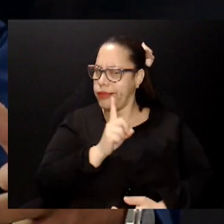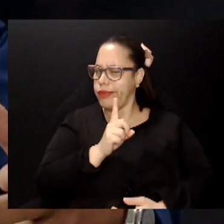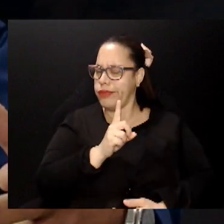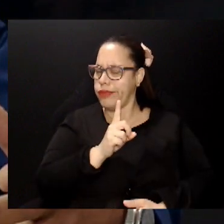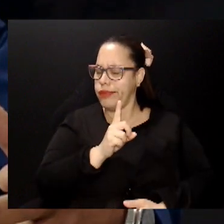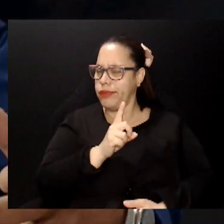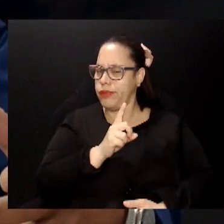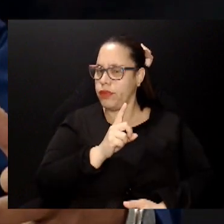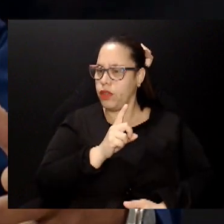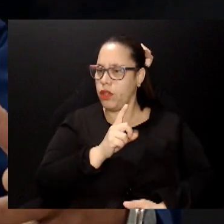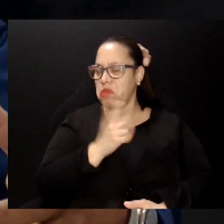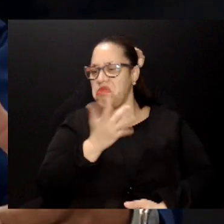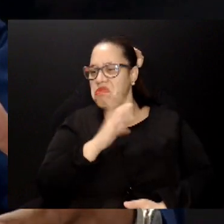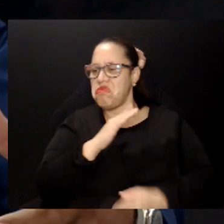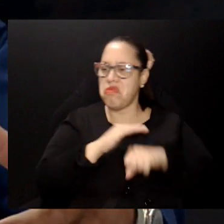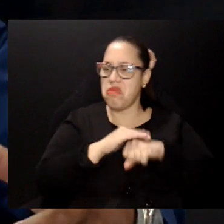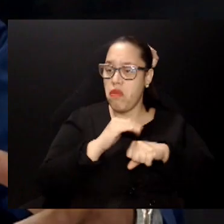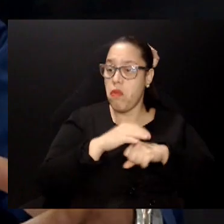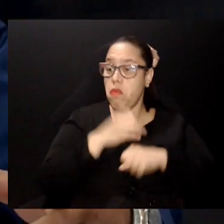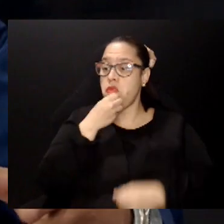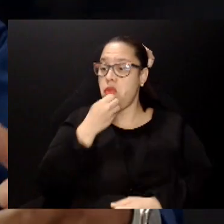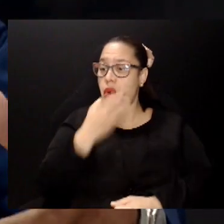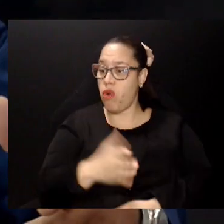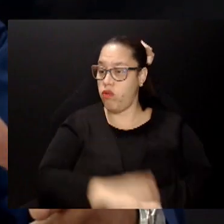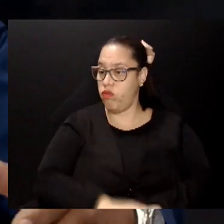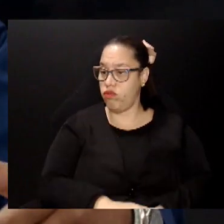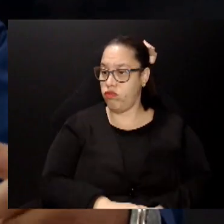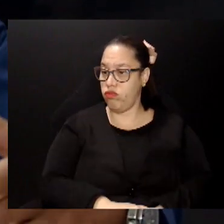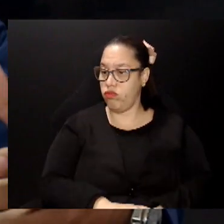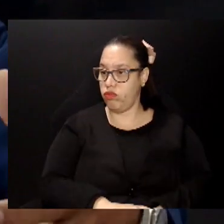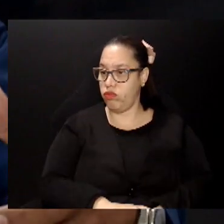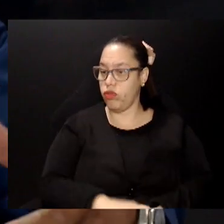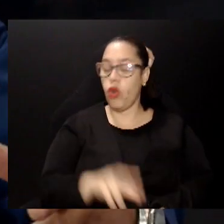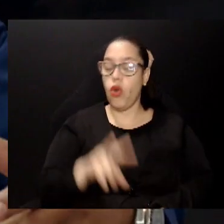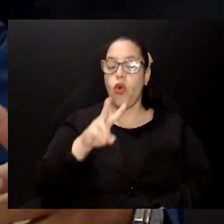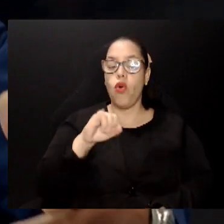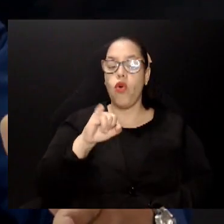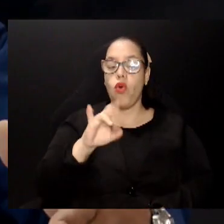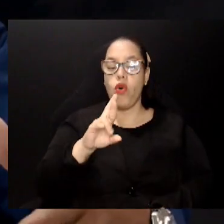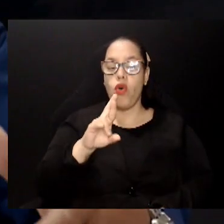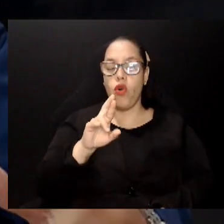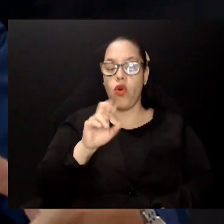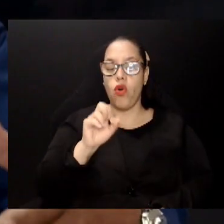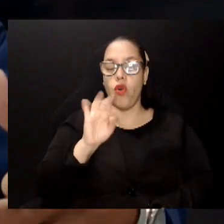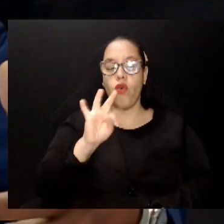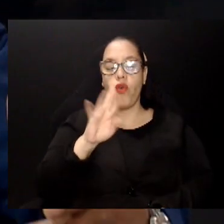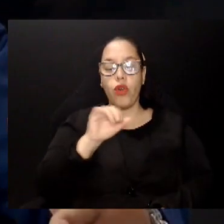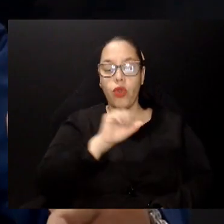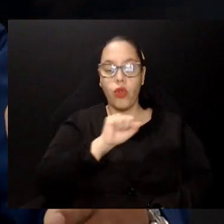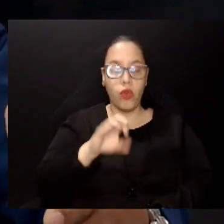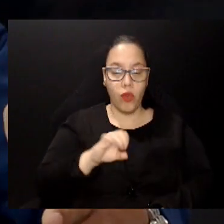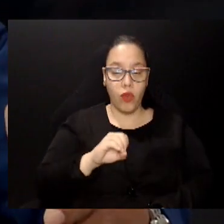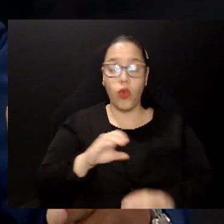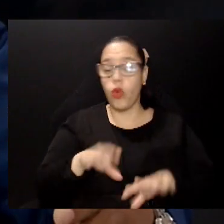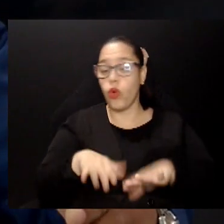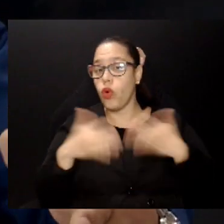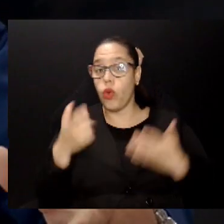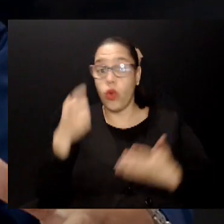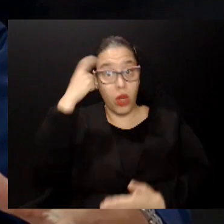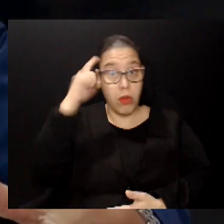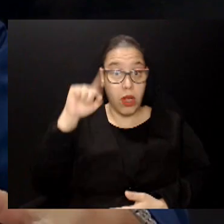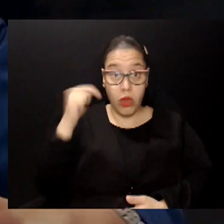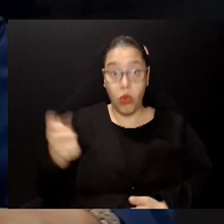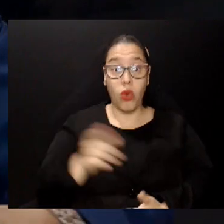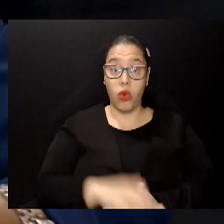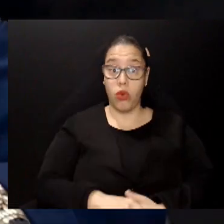virtuoso. Né? O que é o virtuoso? É a virtude. O que é a virtude? É quando você pensa no outro. Então,